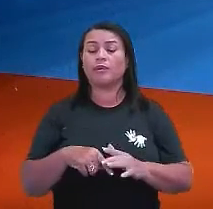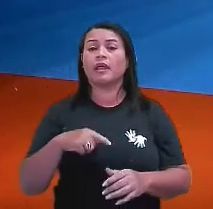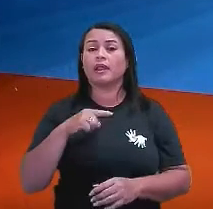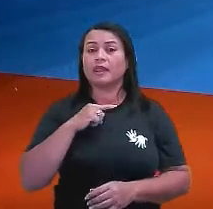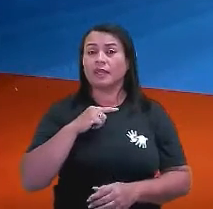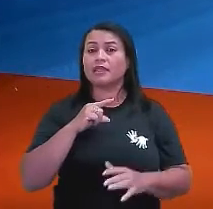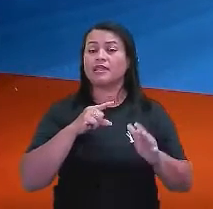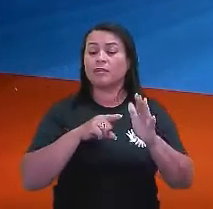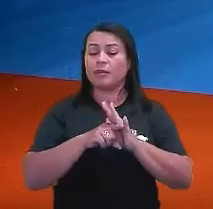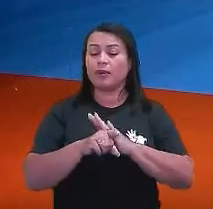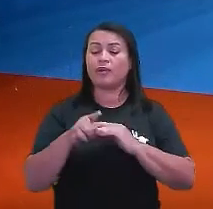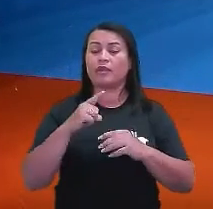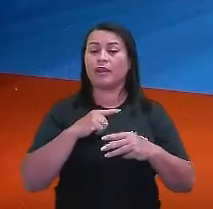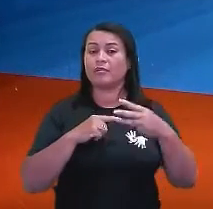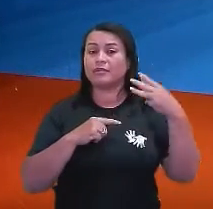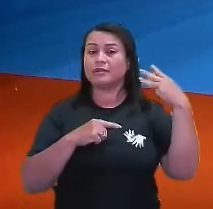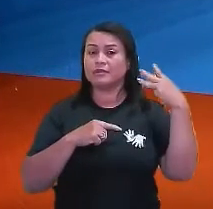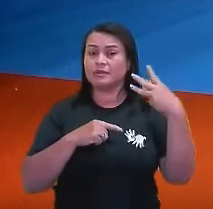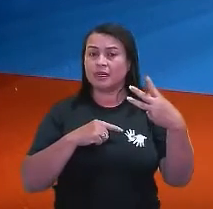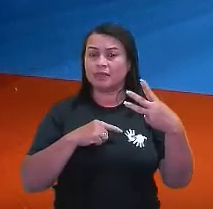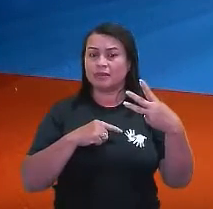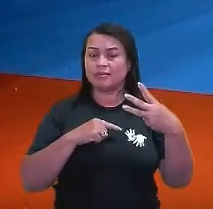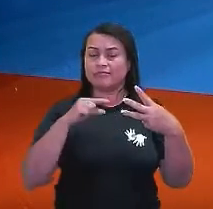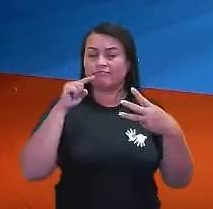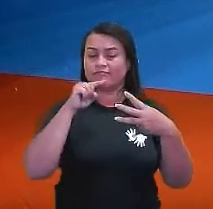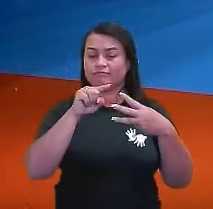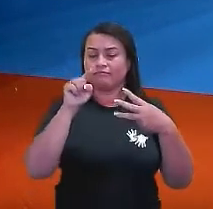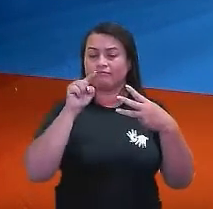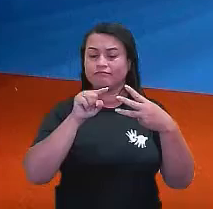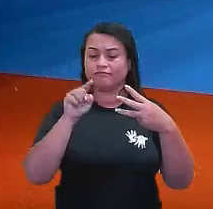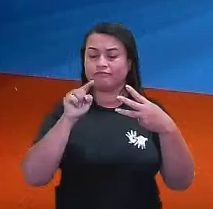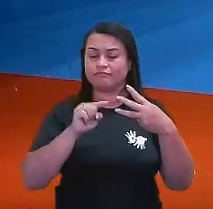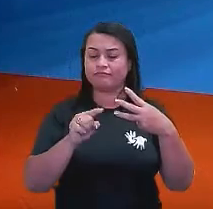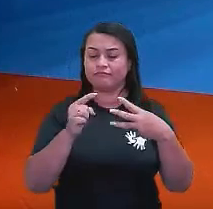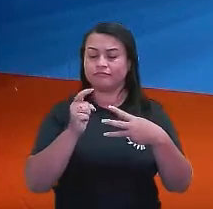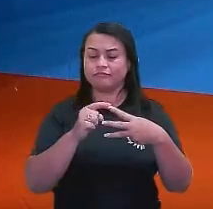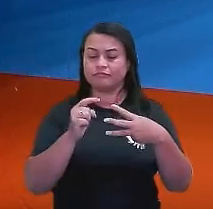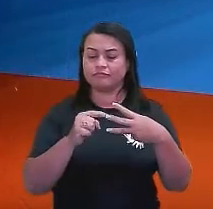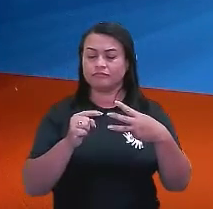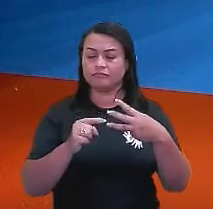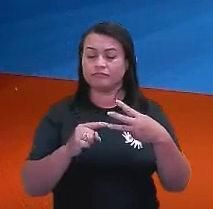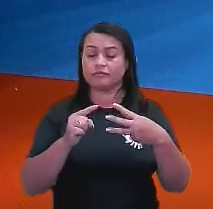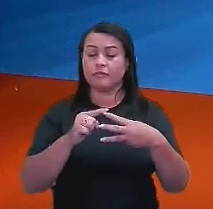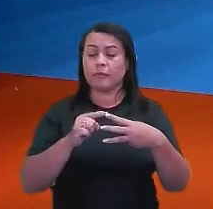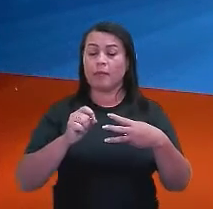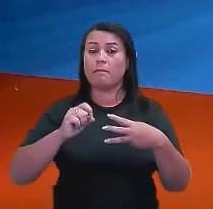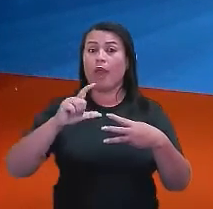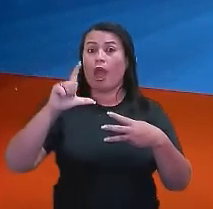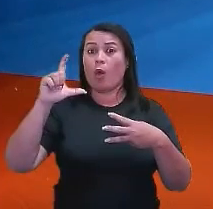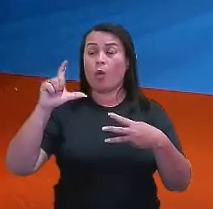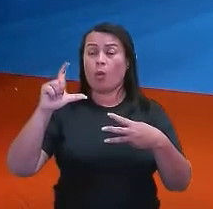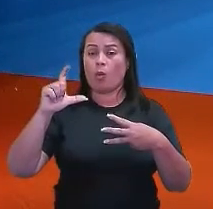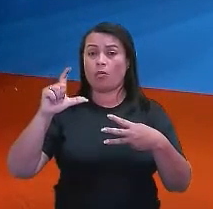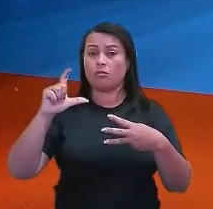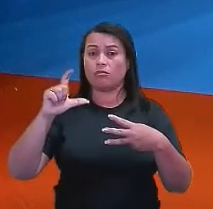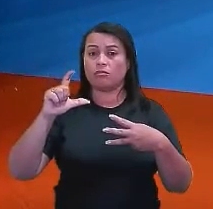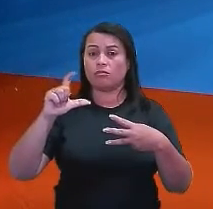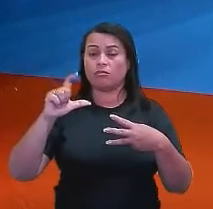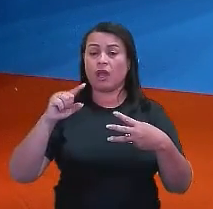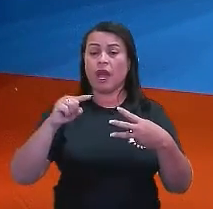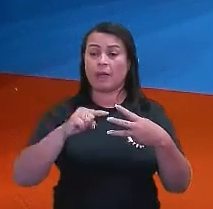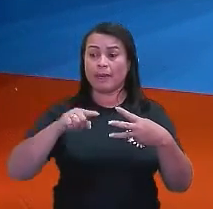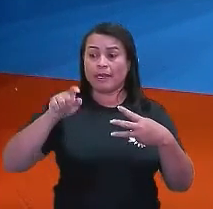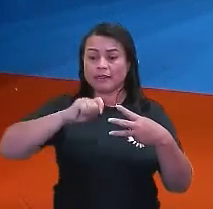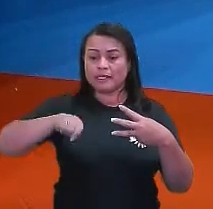nessa questão eu tenho 3 perguntas, tá certo? Ó, a maior, né, a medida máxima mais